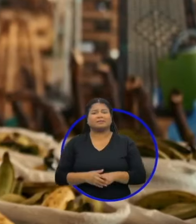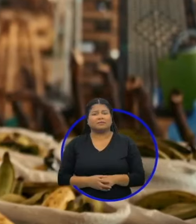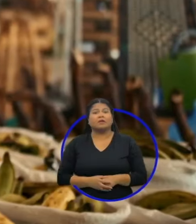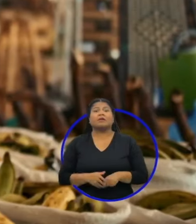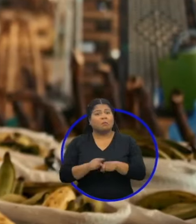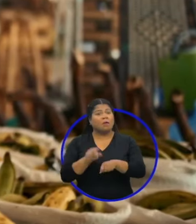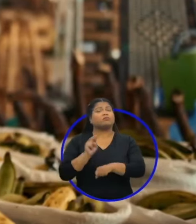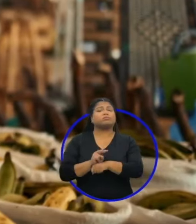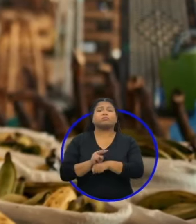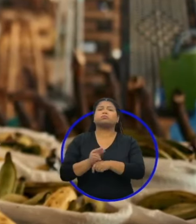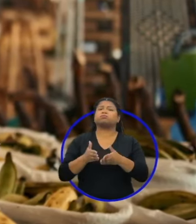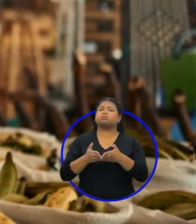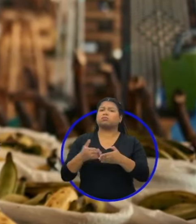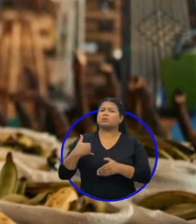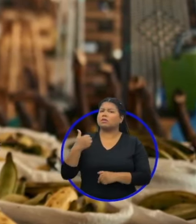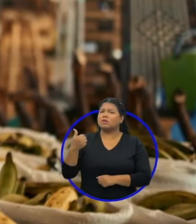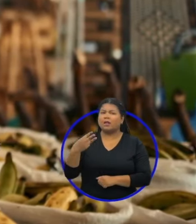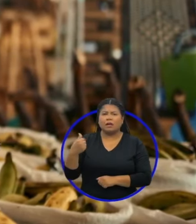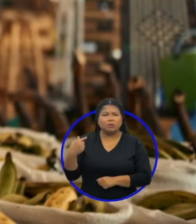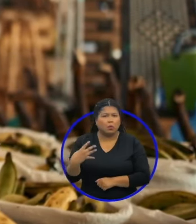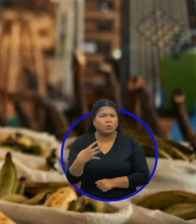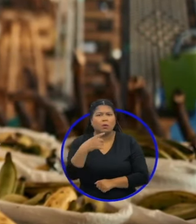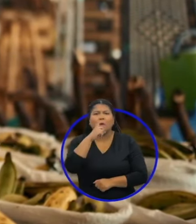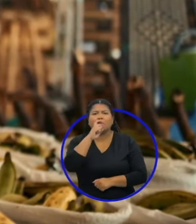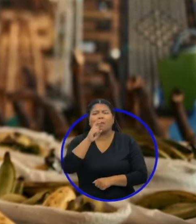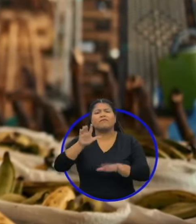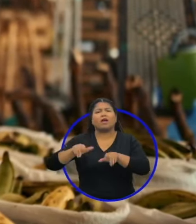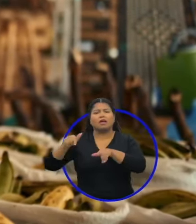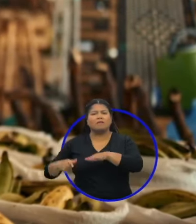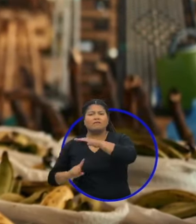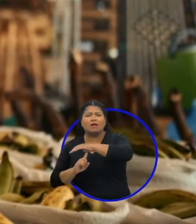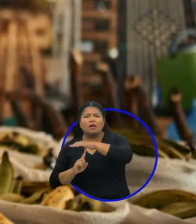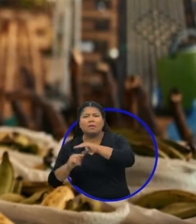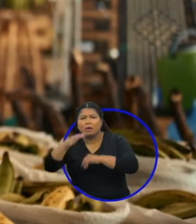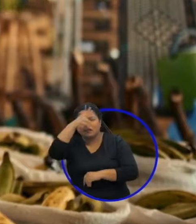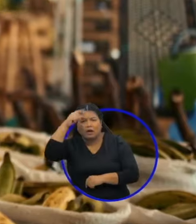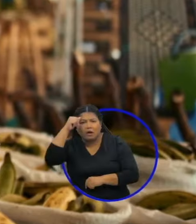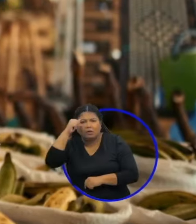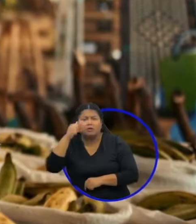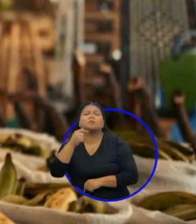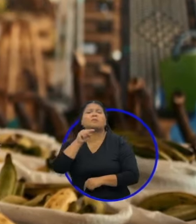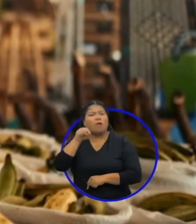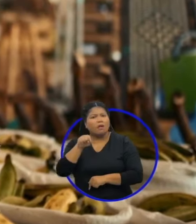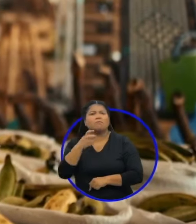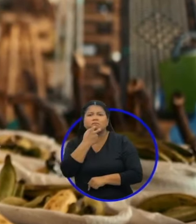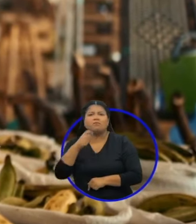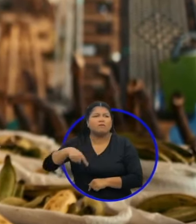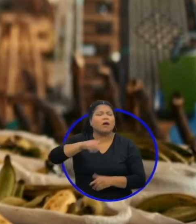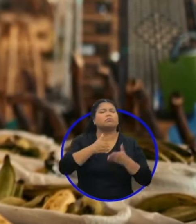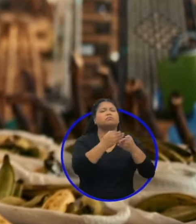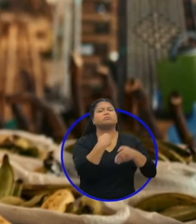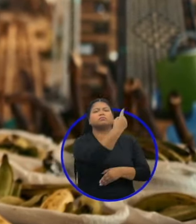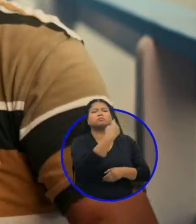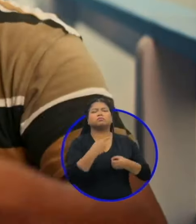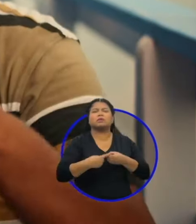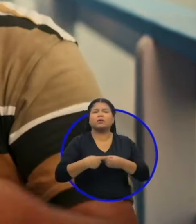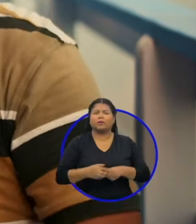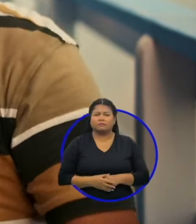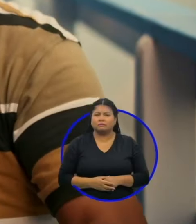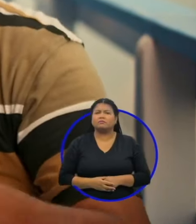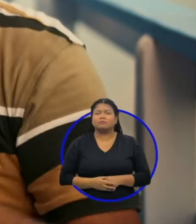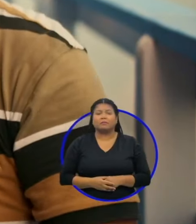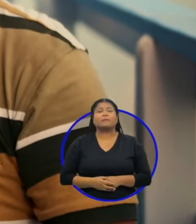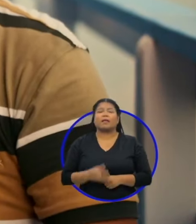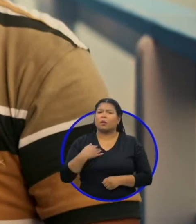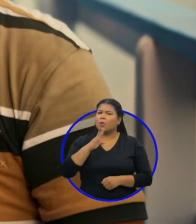ele tomava conta do barco. Em 13, 14 anos, ele cansou de o pai dele ficar aqui em Manaus e ele fazia viagem até Manicoré e voltava sozinho. Eu